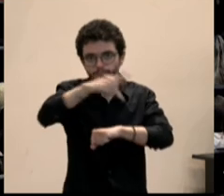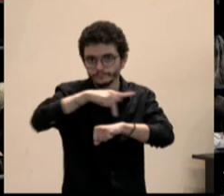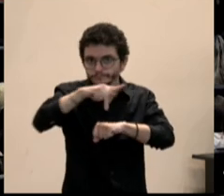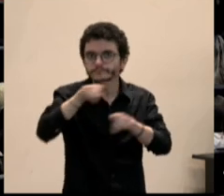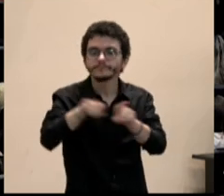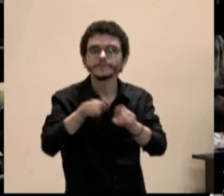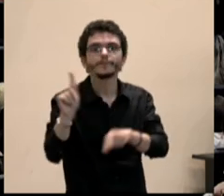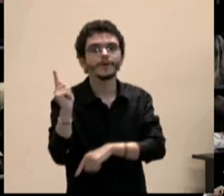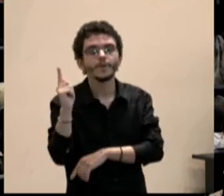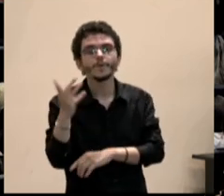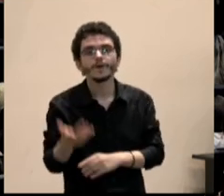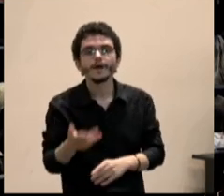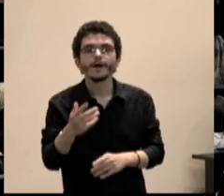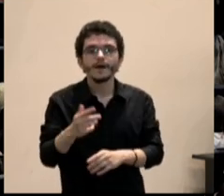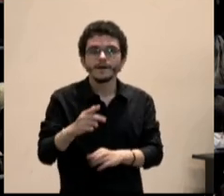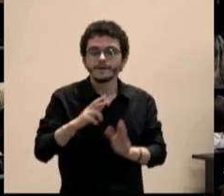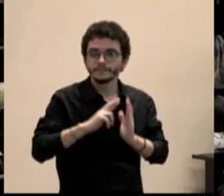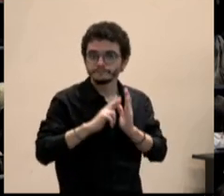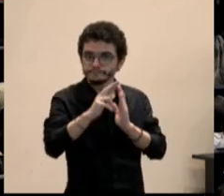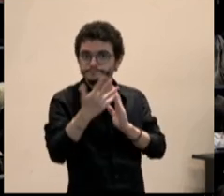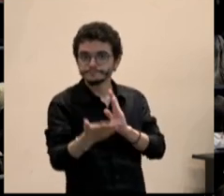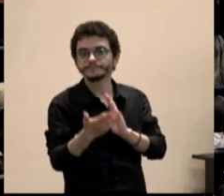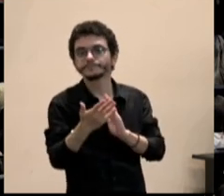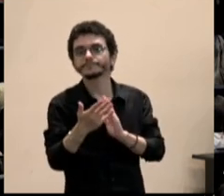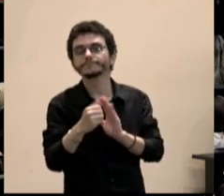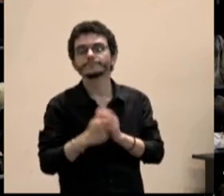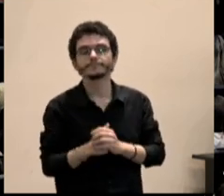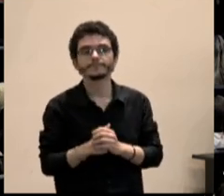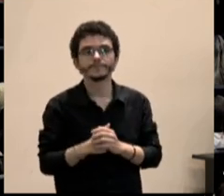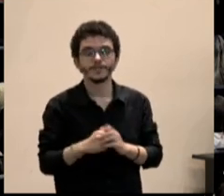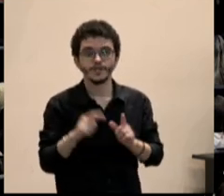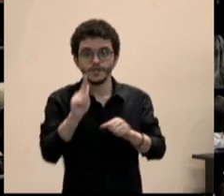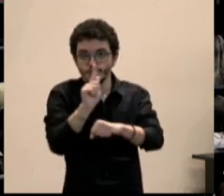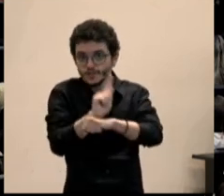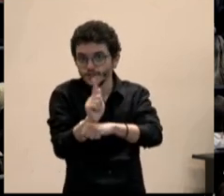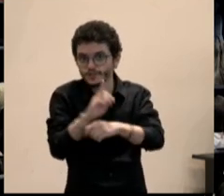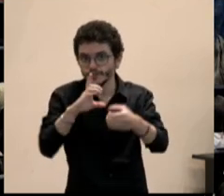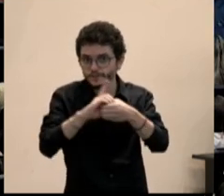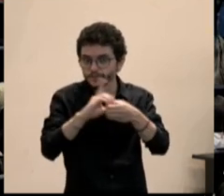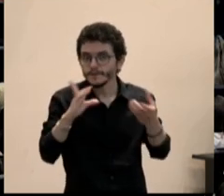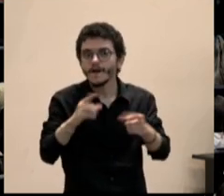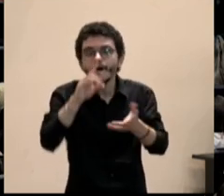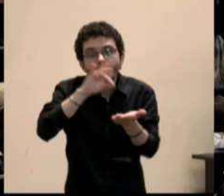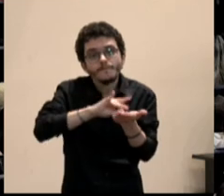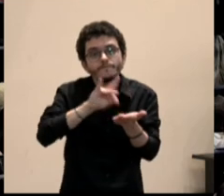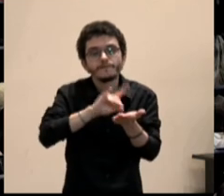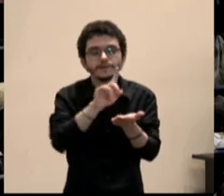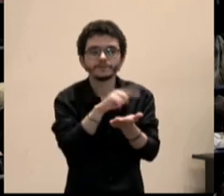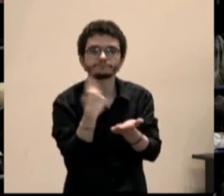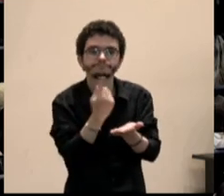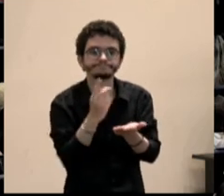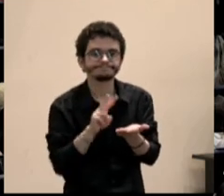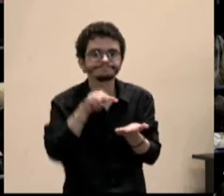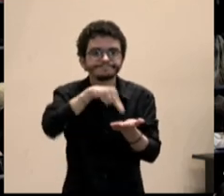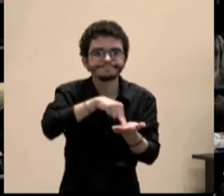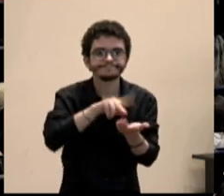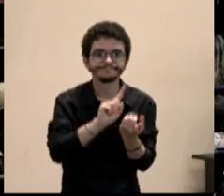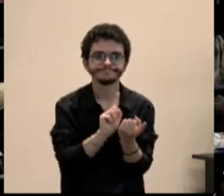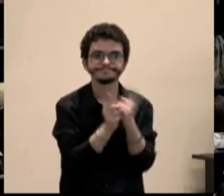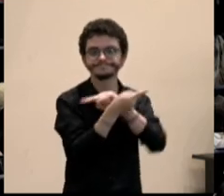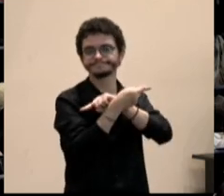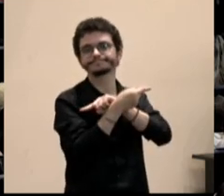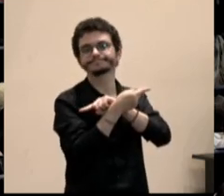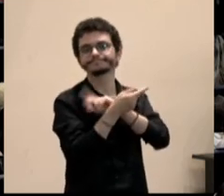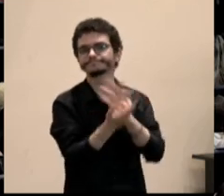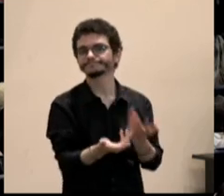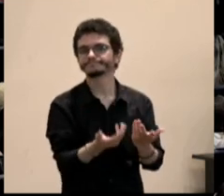em Goiás, em nome da gestão democrática, e que, na verdade, nos colocam na contramão disso.